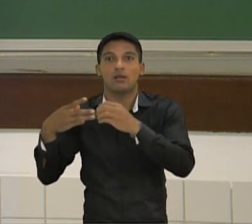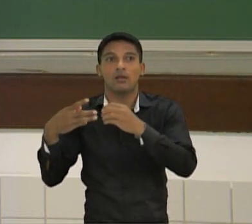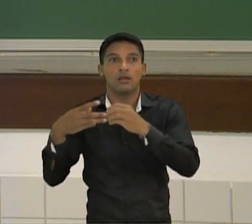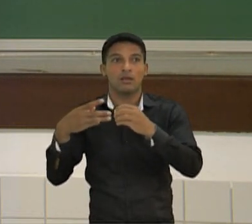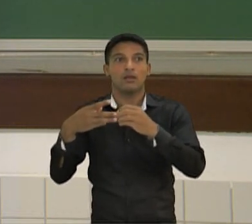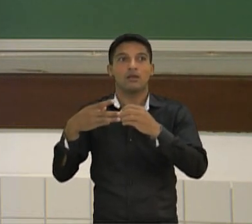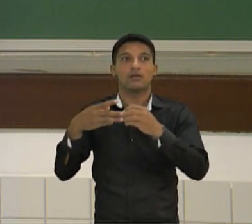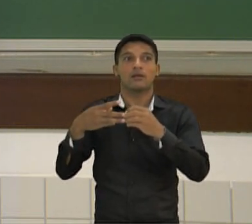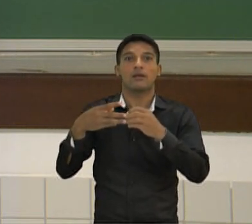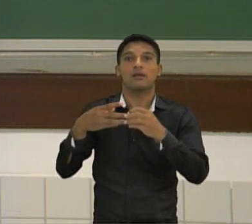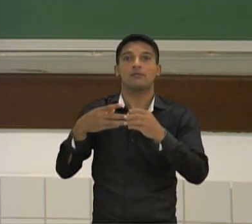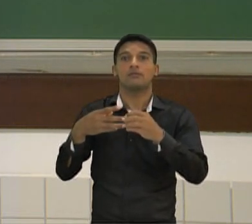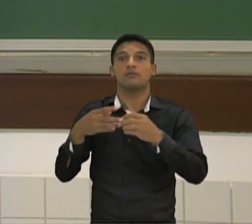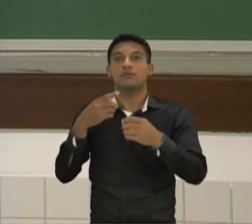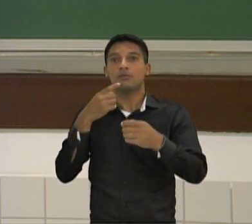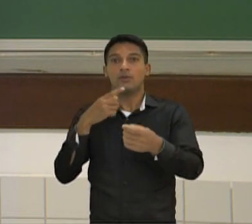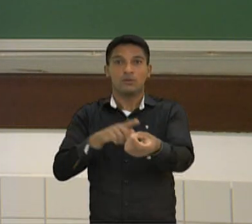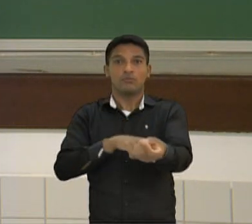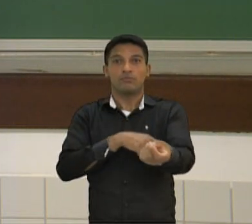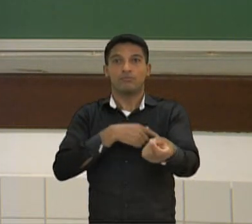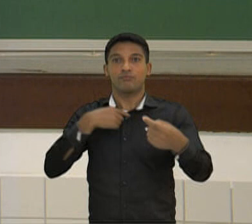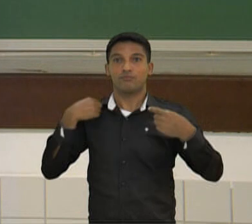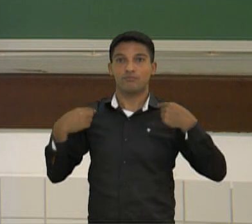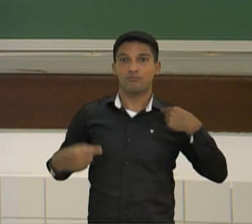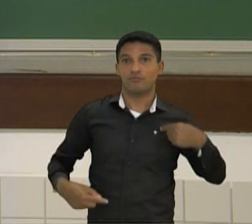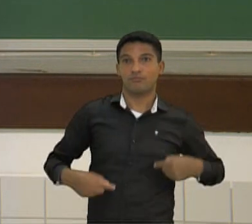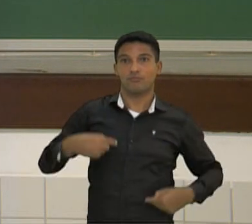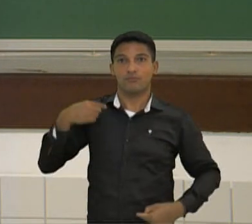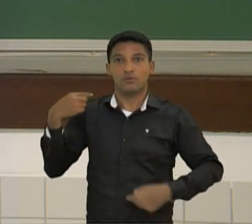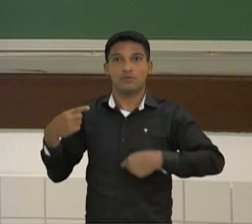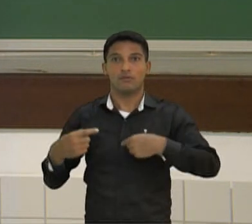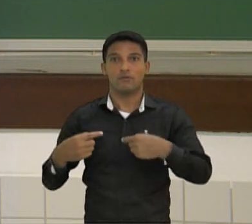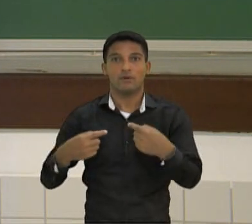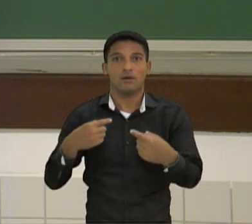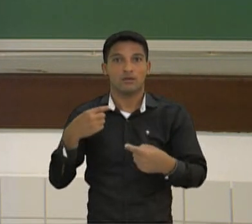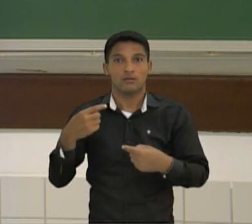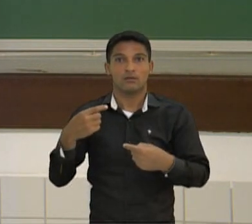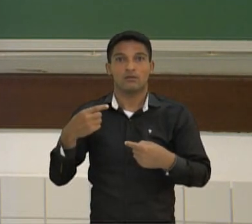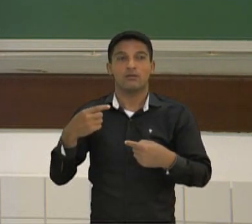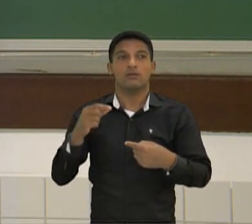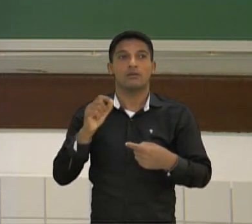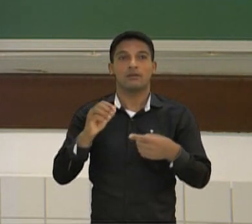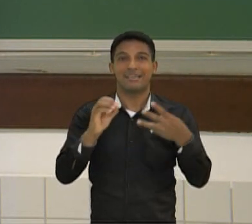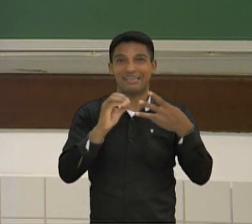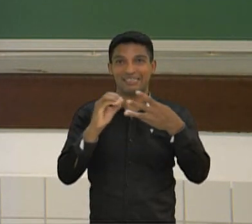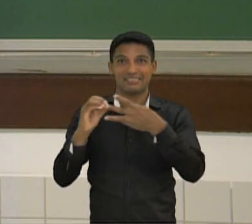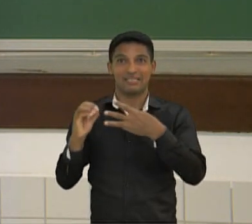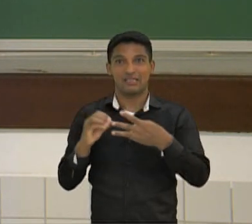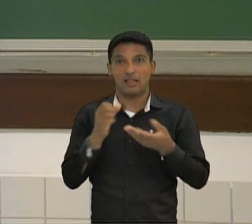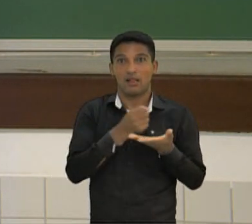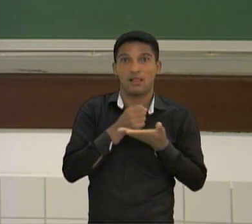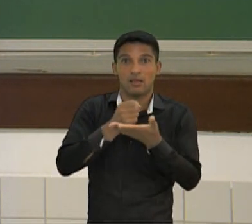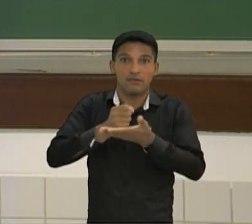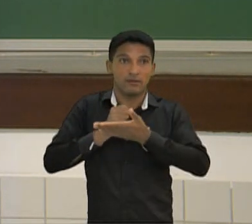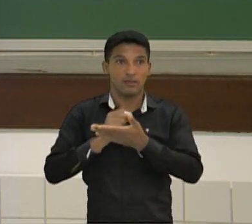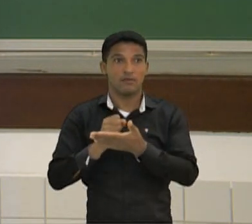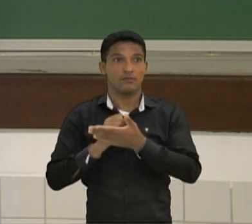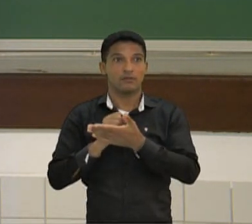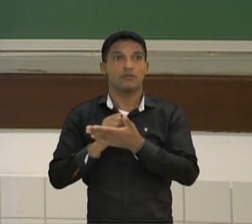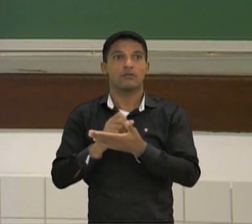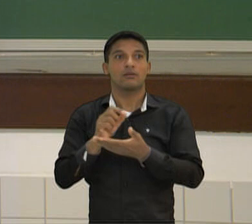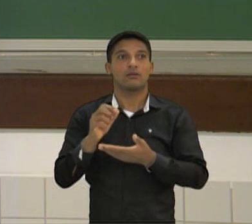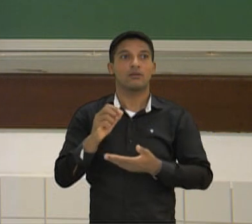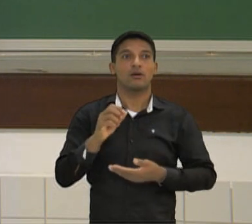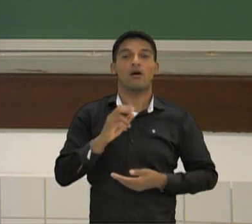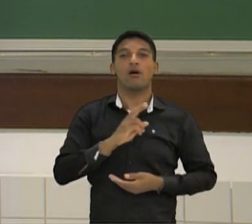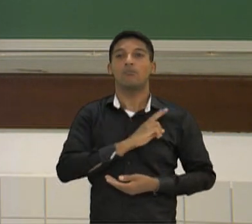todo esse material celular. Vamos entender a constituição do nosso sangue analisando essa figura aqui do lado, que mostra que